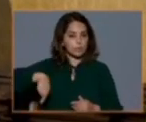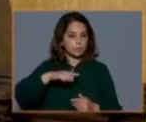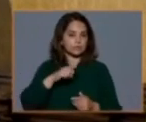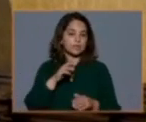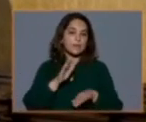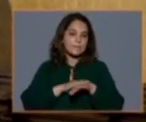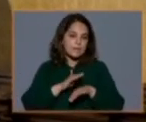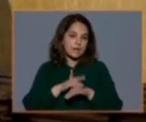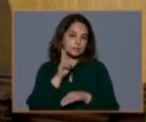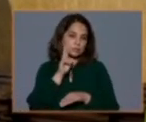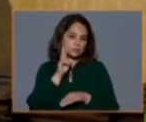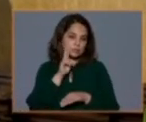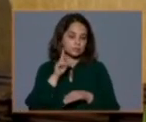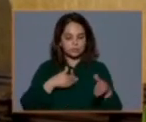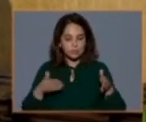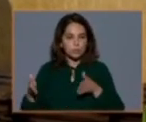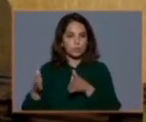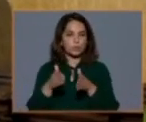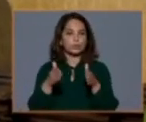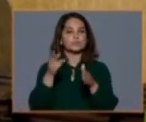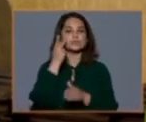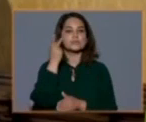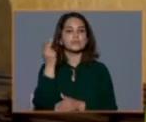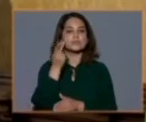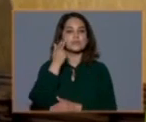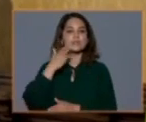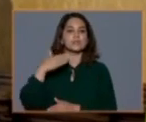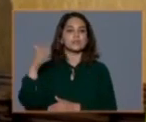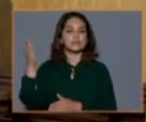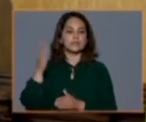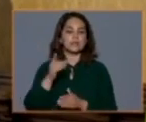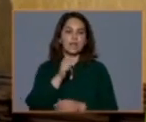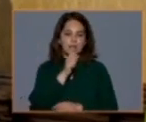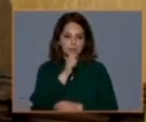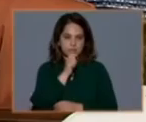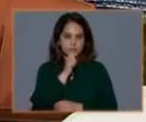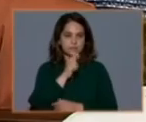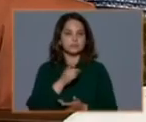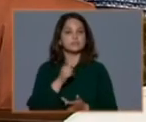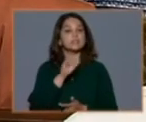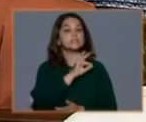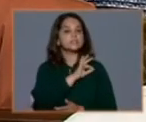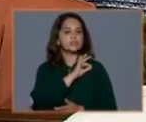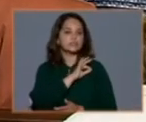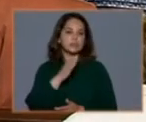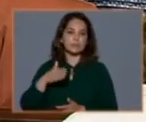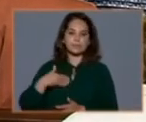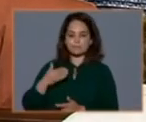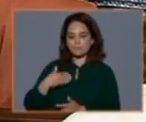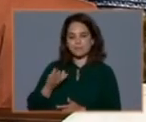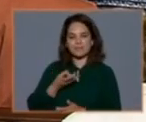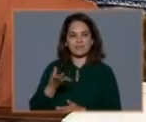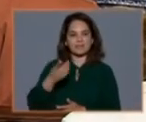nossos pecados e nos conduza à vida eterna. Senhor, tende piedade de nós.